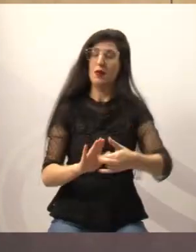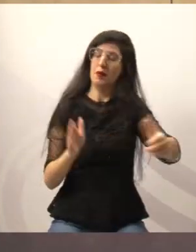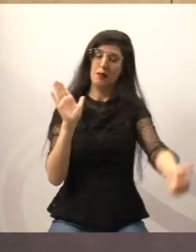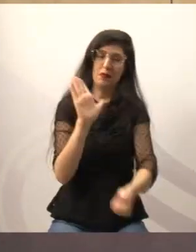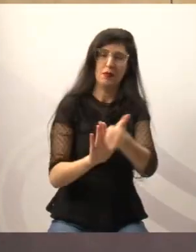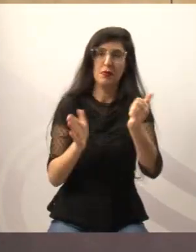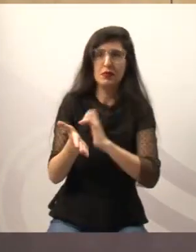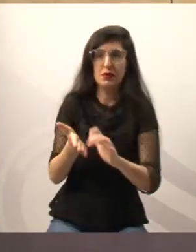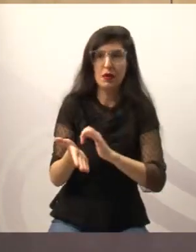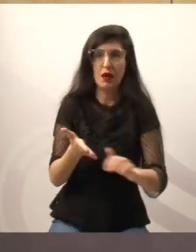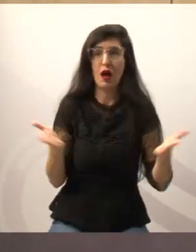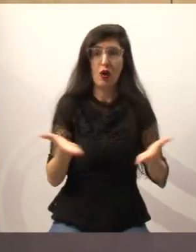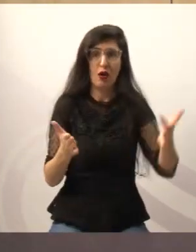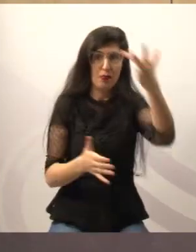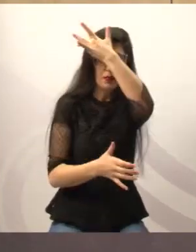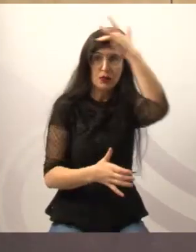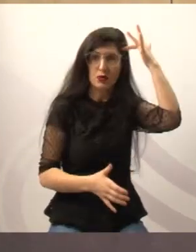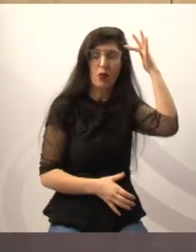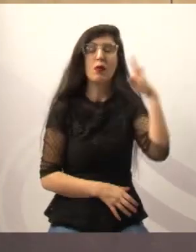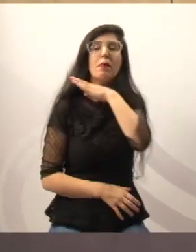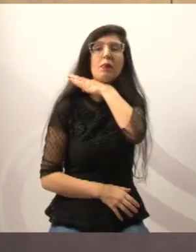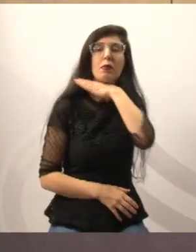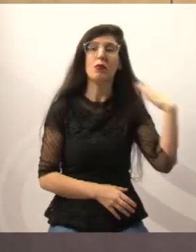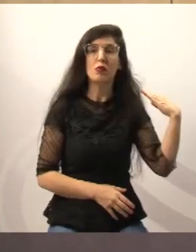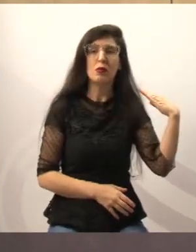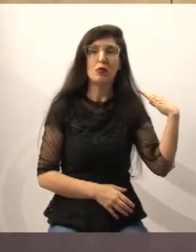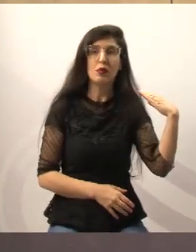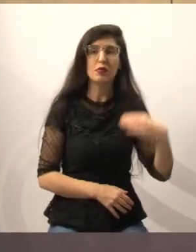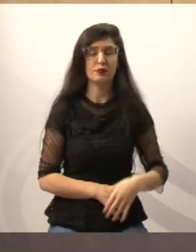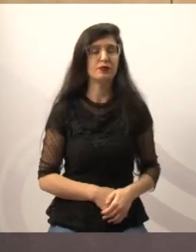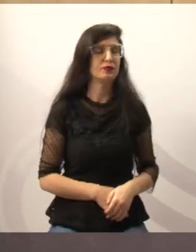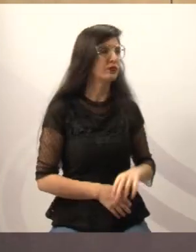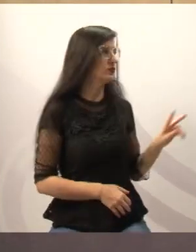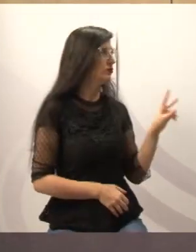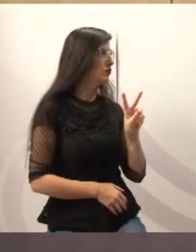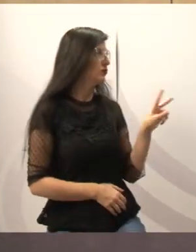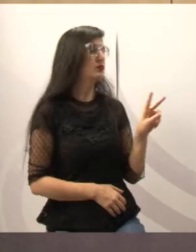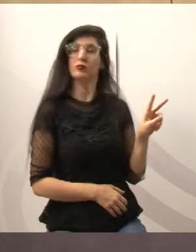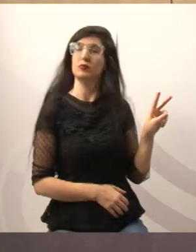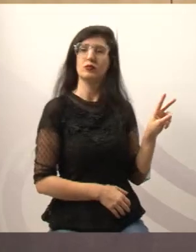a leitura dos votos de pesar apresentados pelos senhores vereadores.